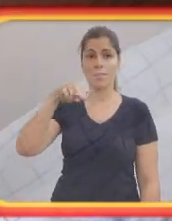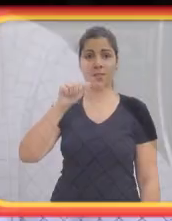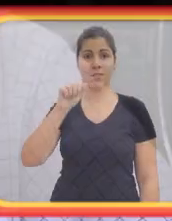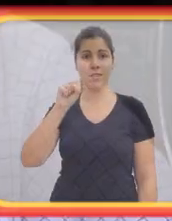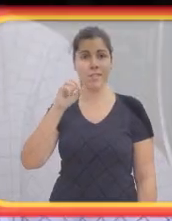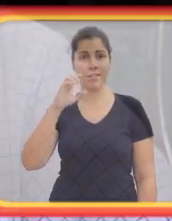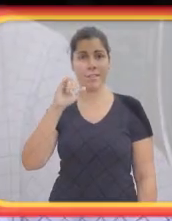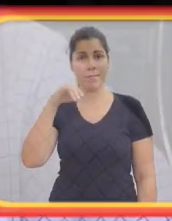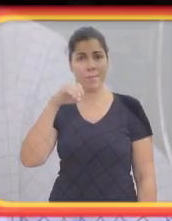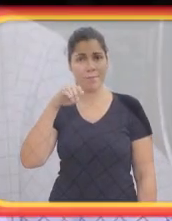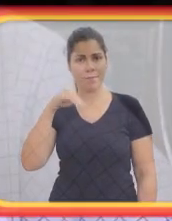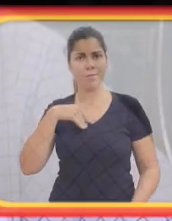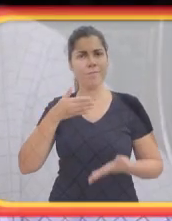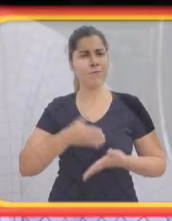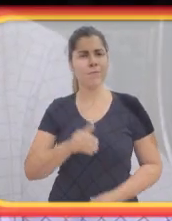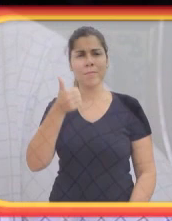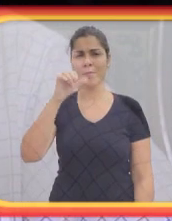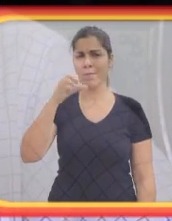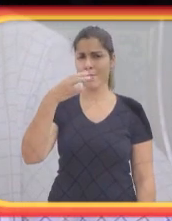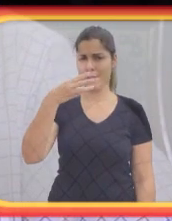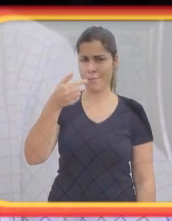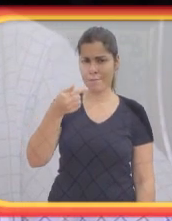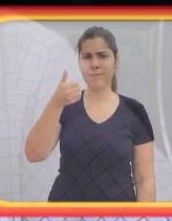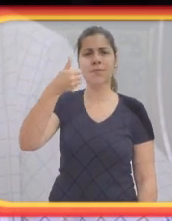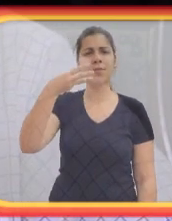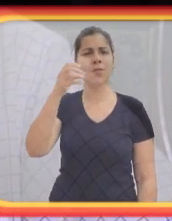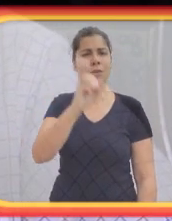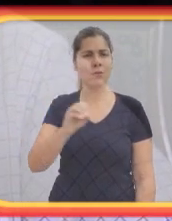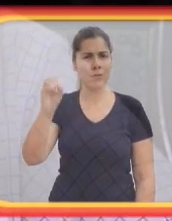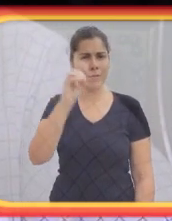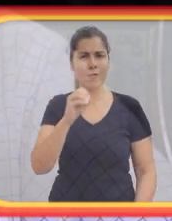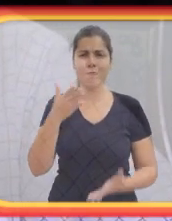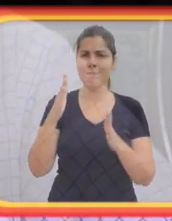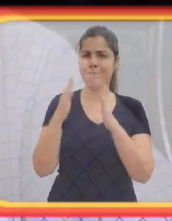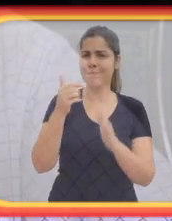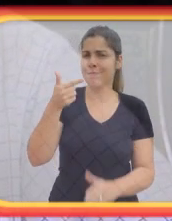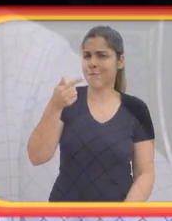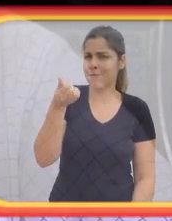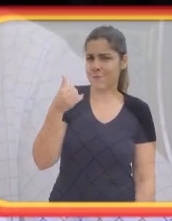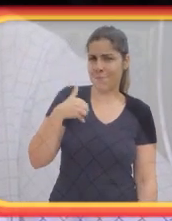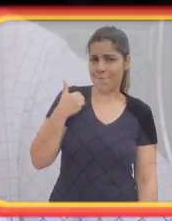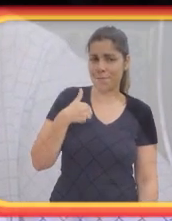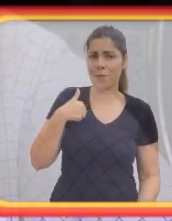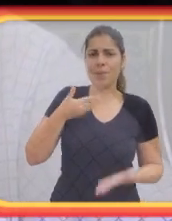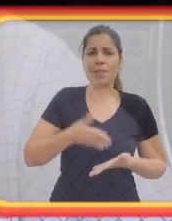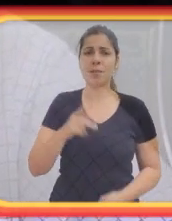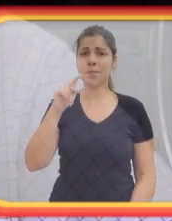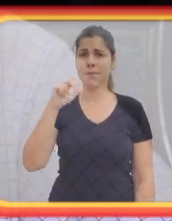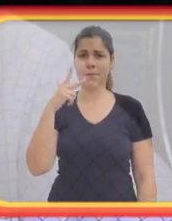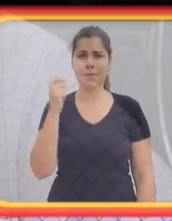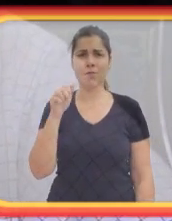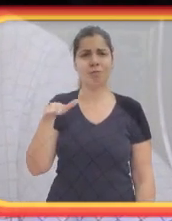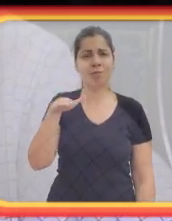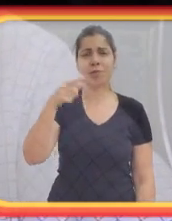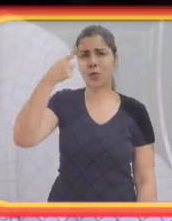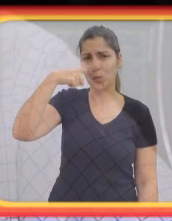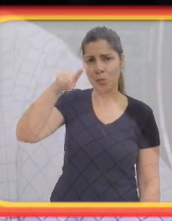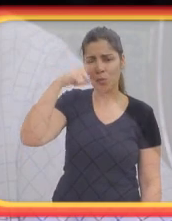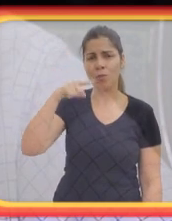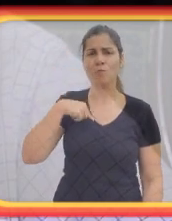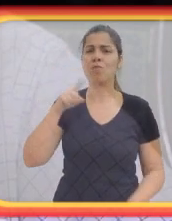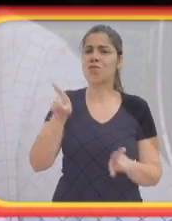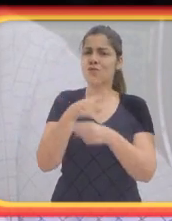Nascimento, nascido em 1937, 13 de outubro de 37,